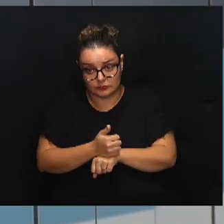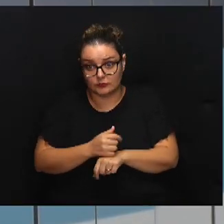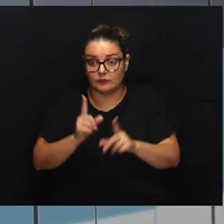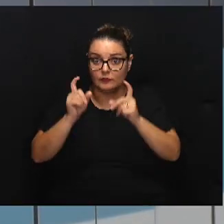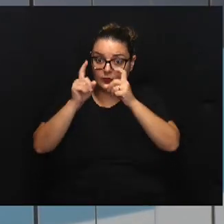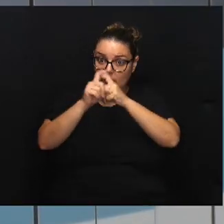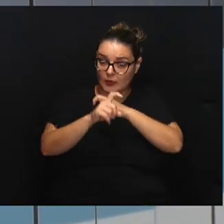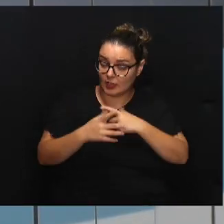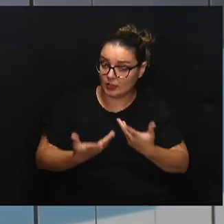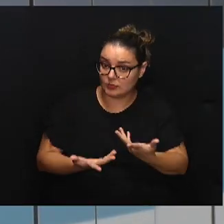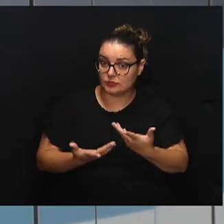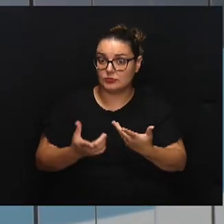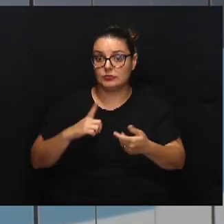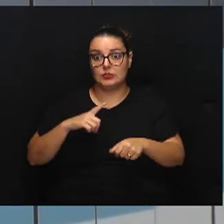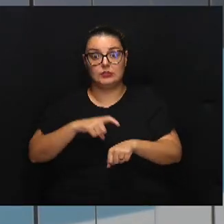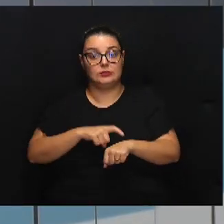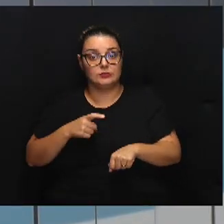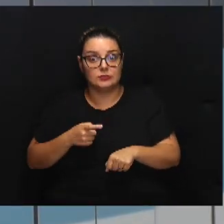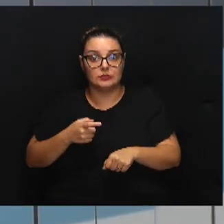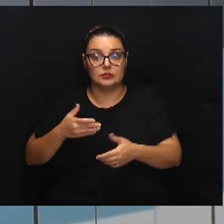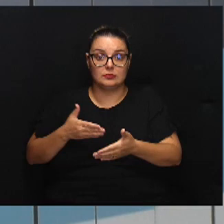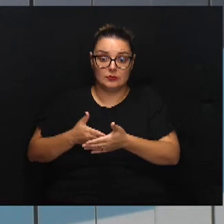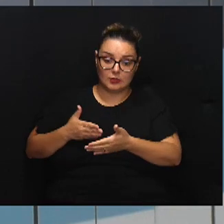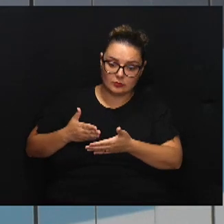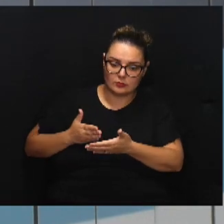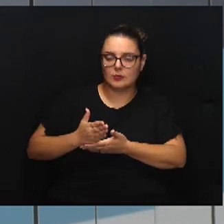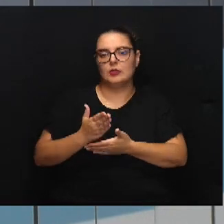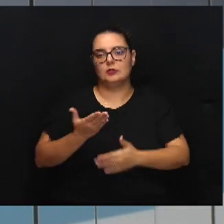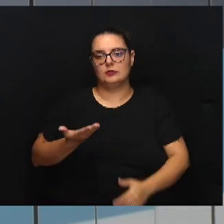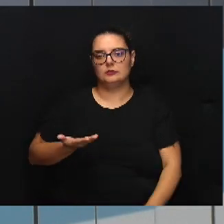de você vencer barreiras